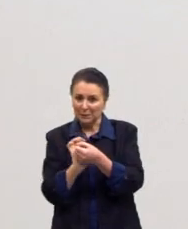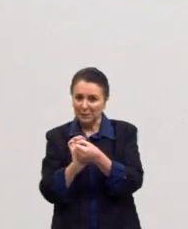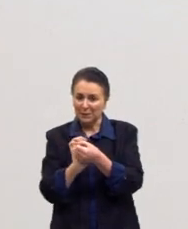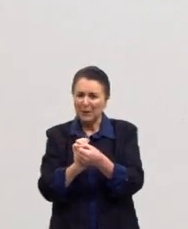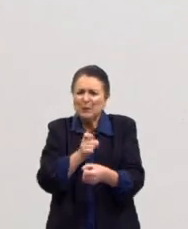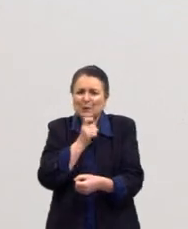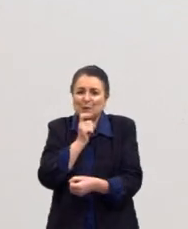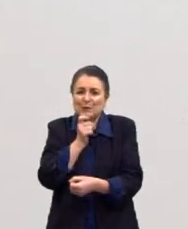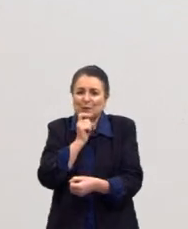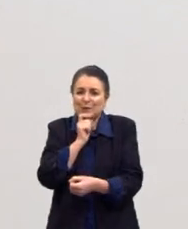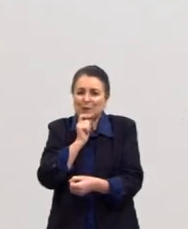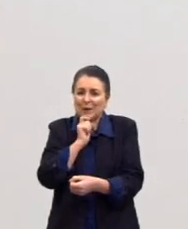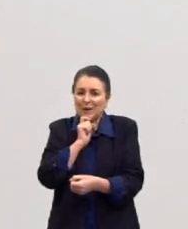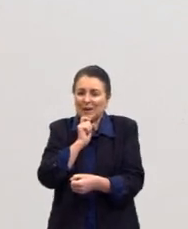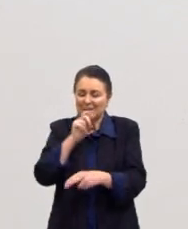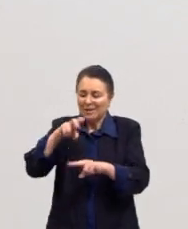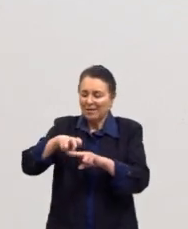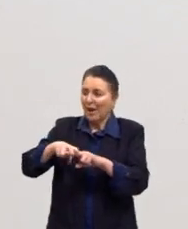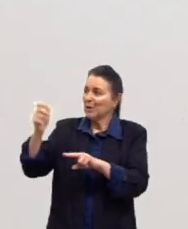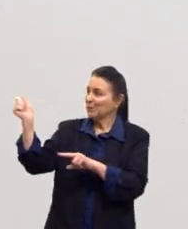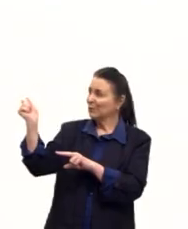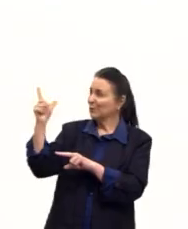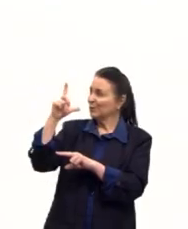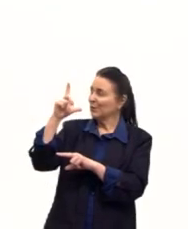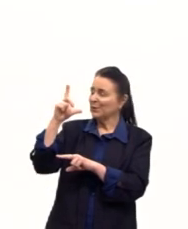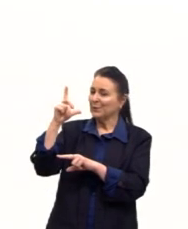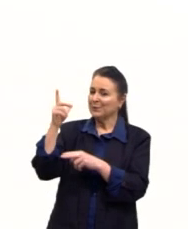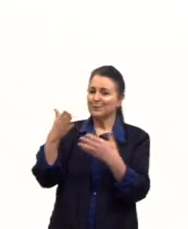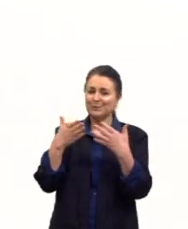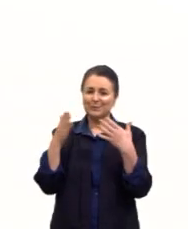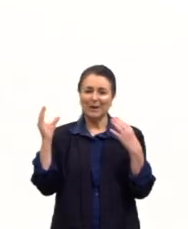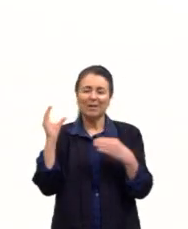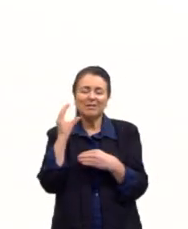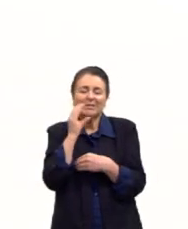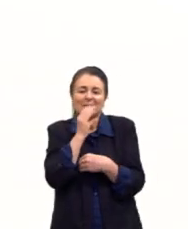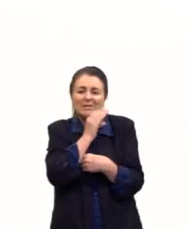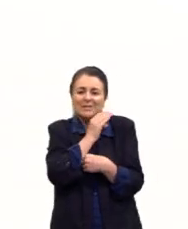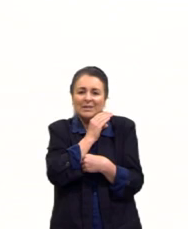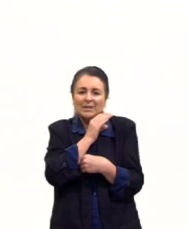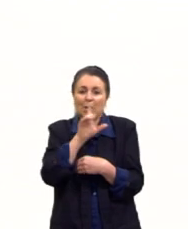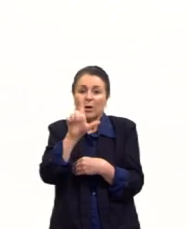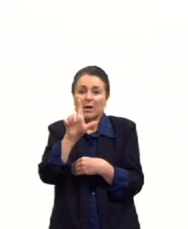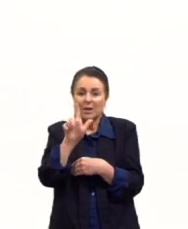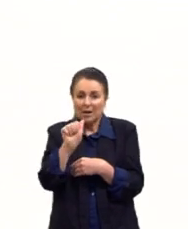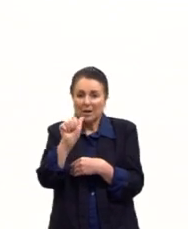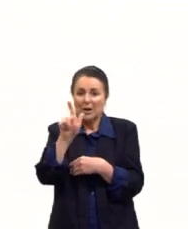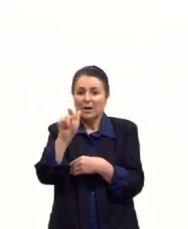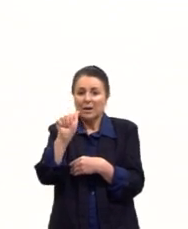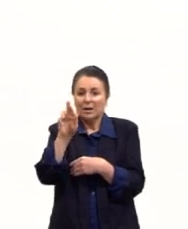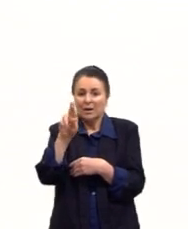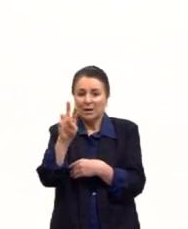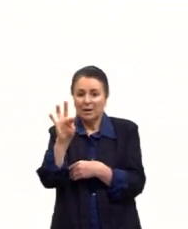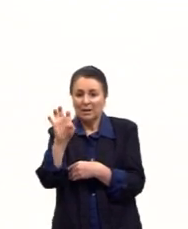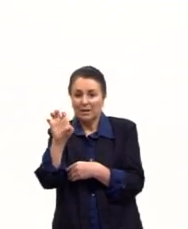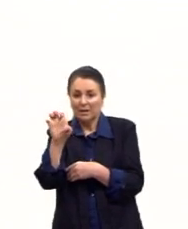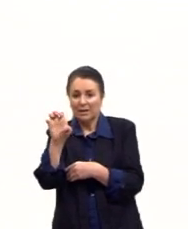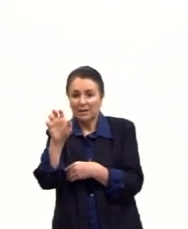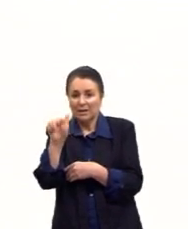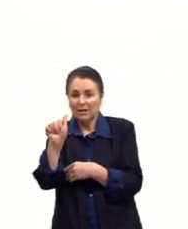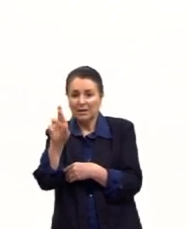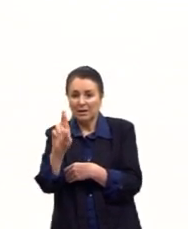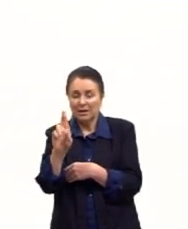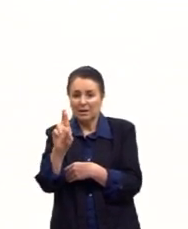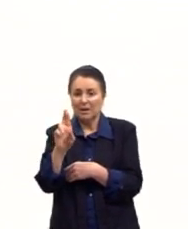só que esse é o sol né Coisa boa exatamente e ali o lagartear Né o termo lagarteado ele